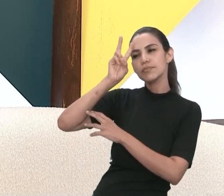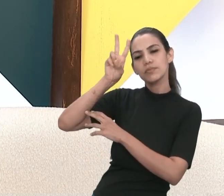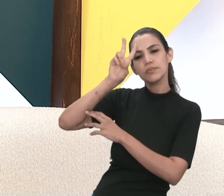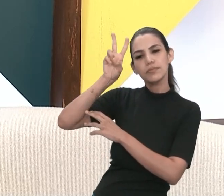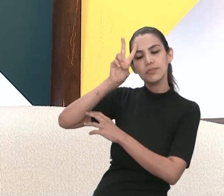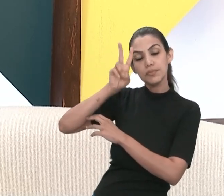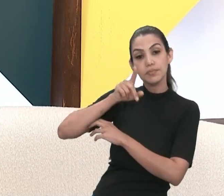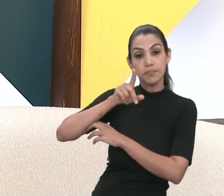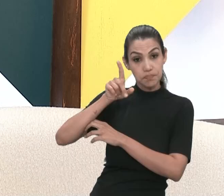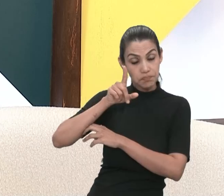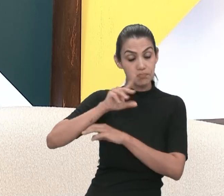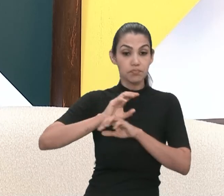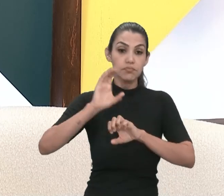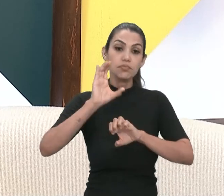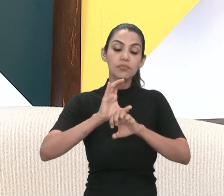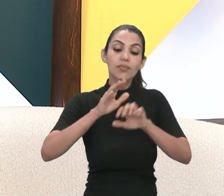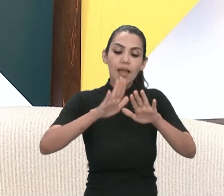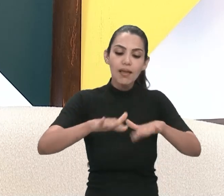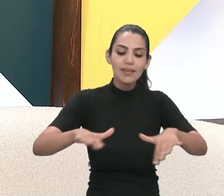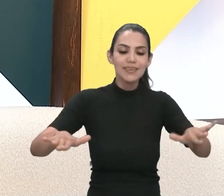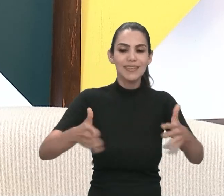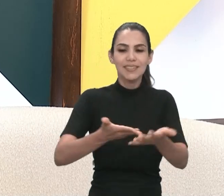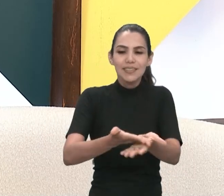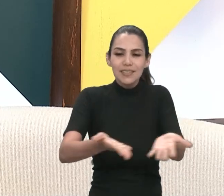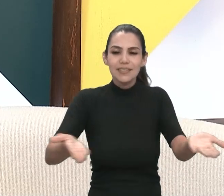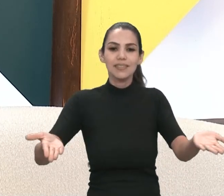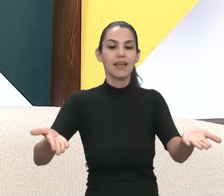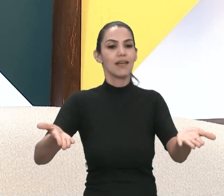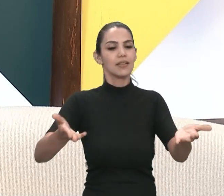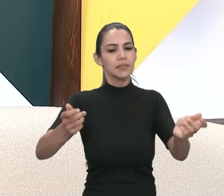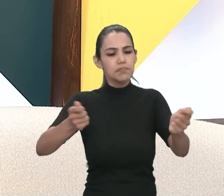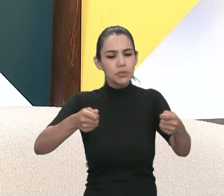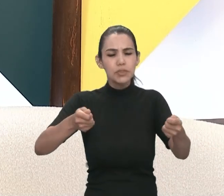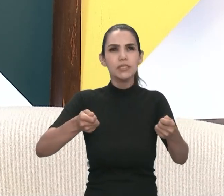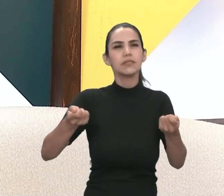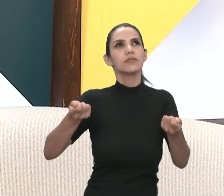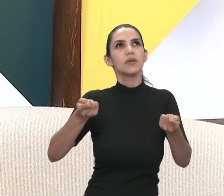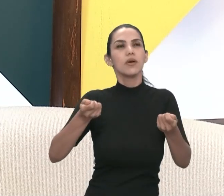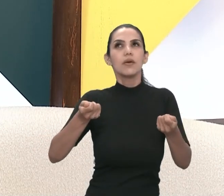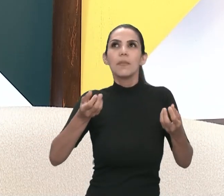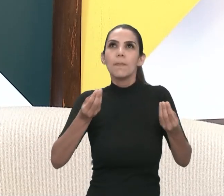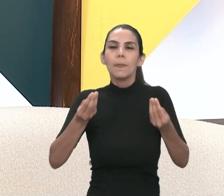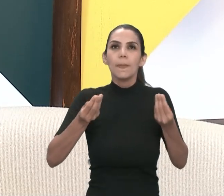né? Para que as crianças possam ir percebendo